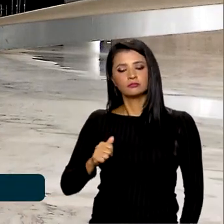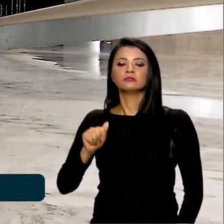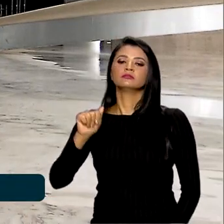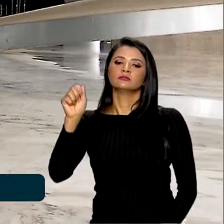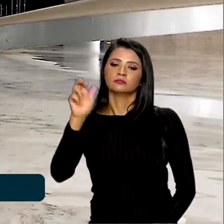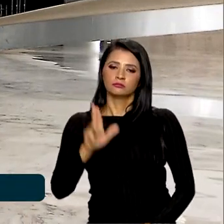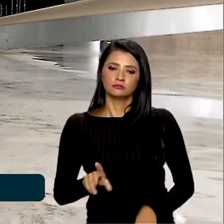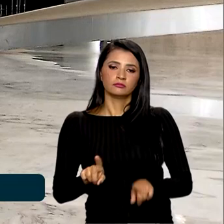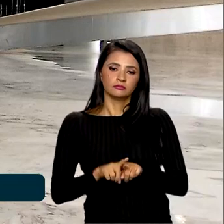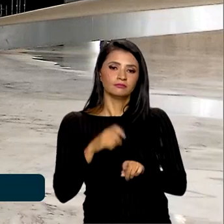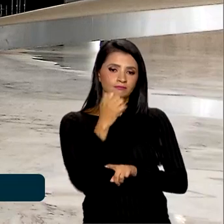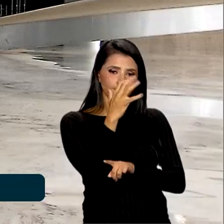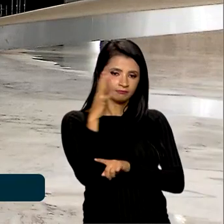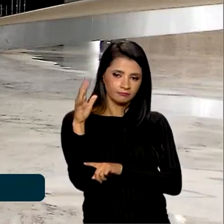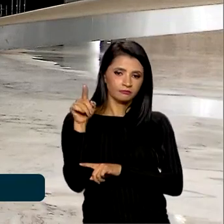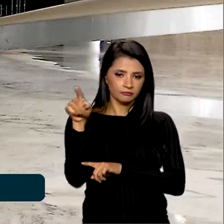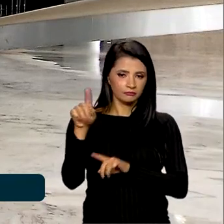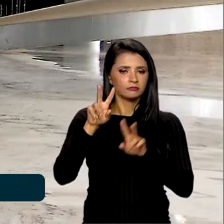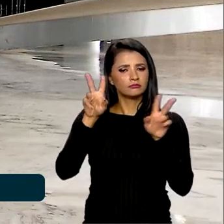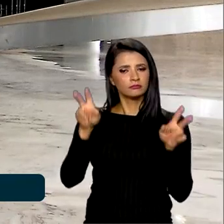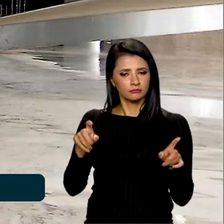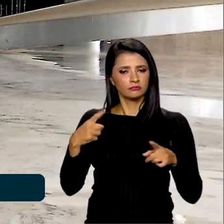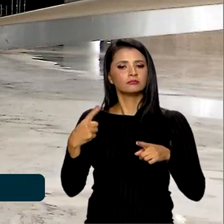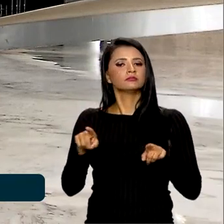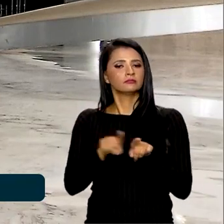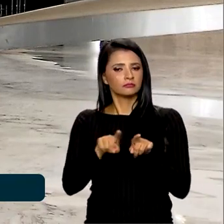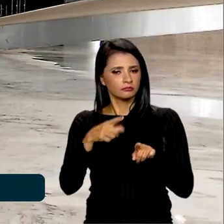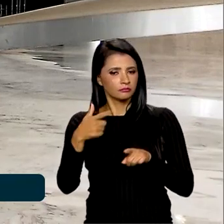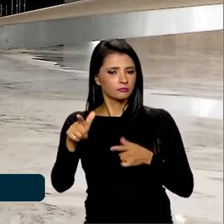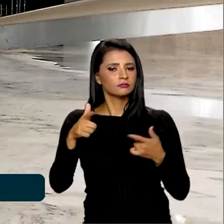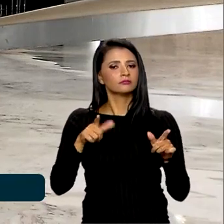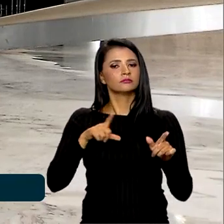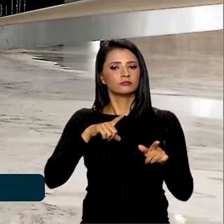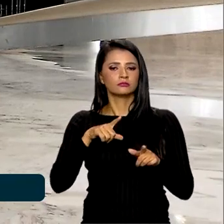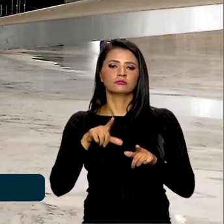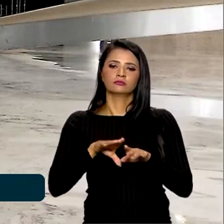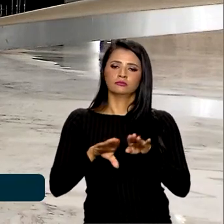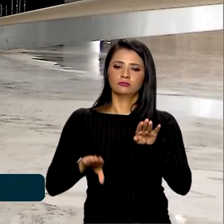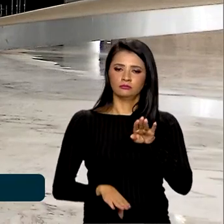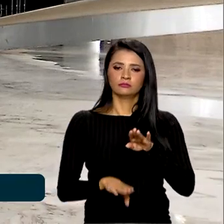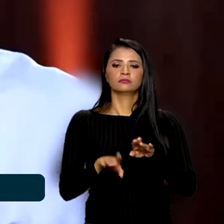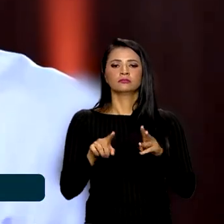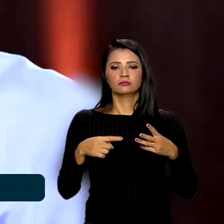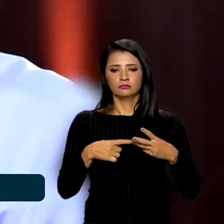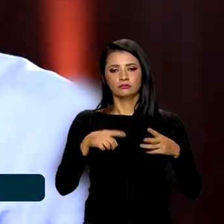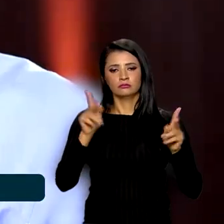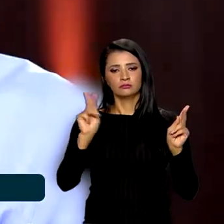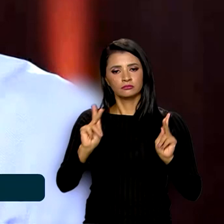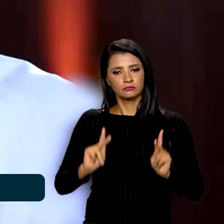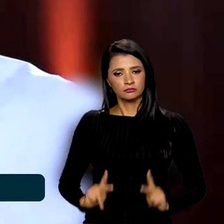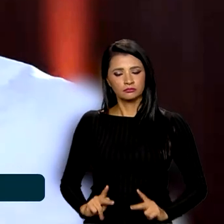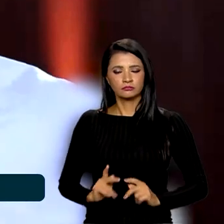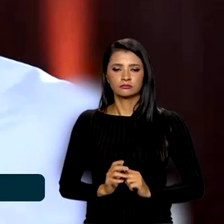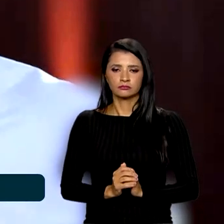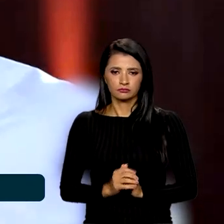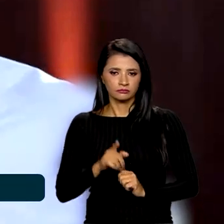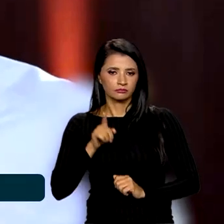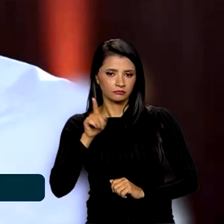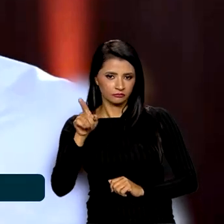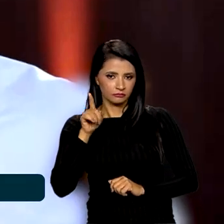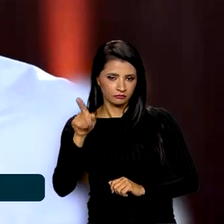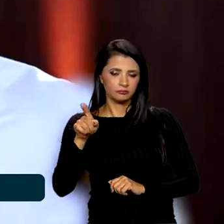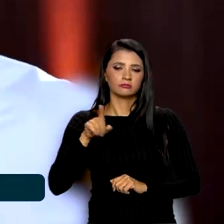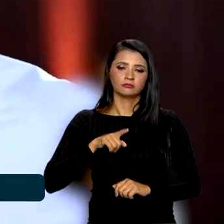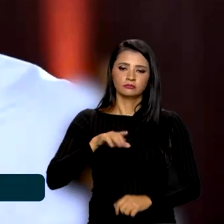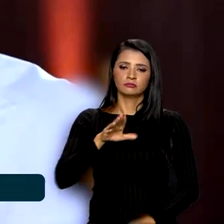meio ambiente, o encontro vai tratar também de temas como a desigualdade e a paz. Nos BRICS, nós vamos discutir a